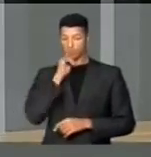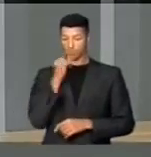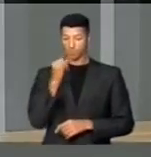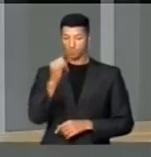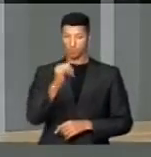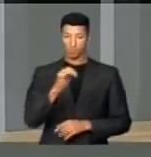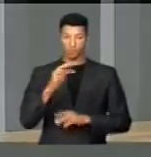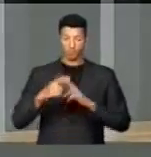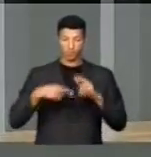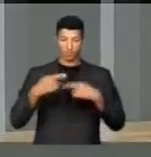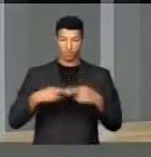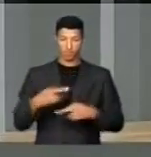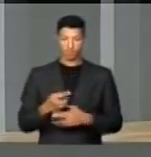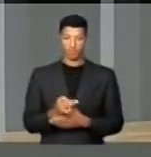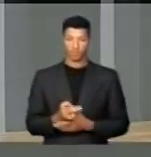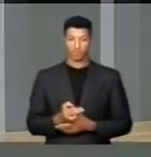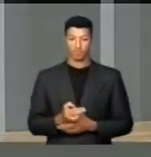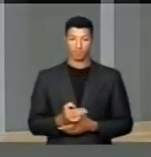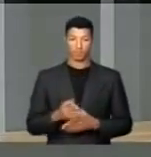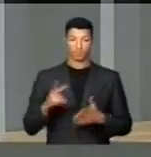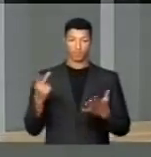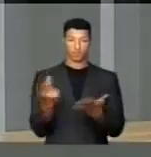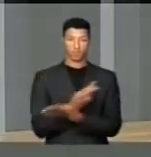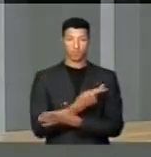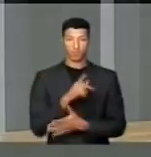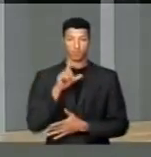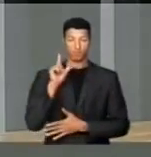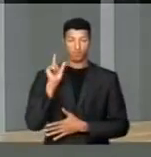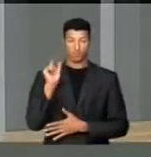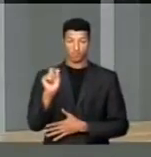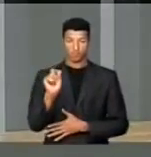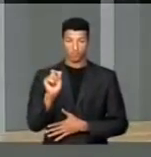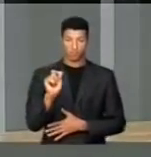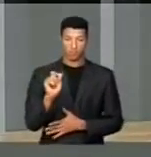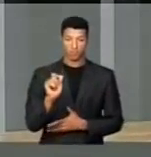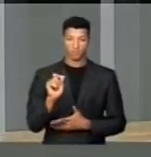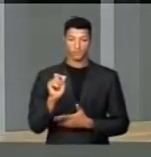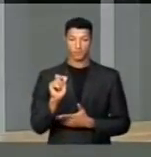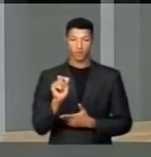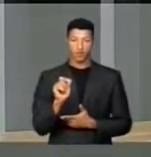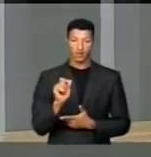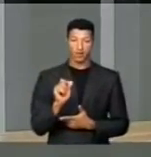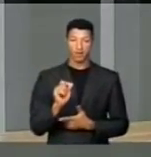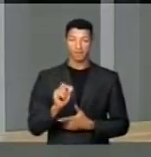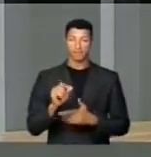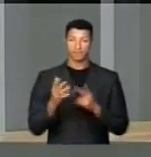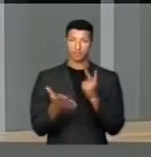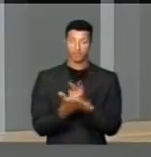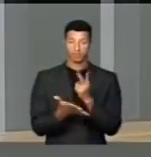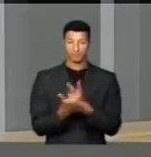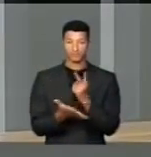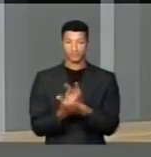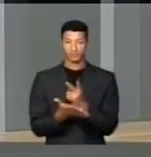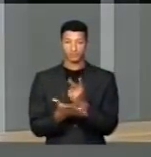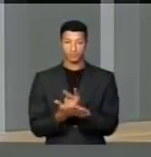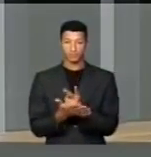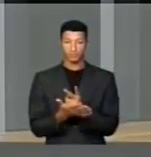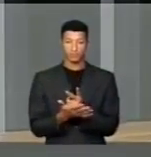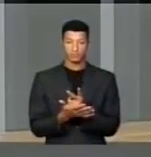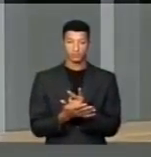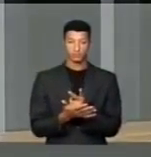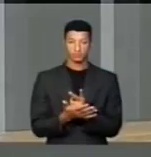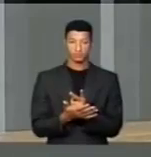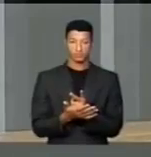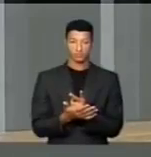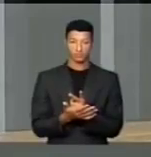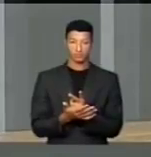energia renovável. Acontece, senhor presidente, que, apesar de tudo isso,